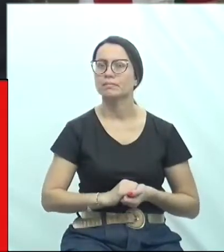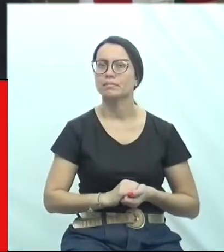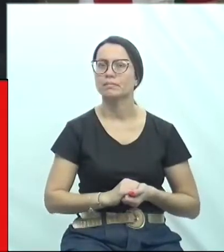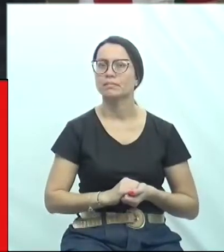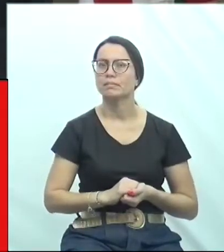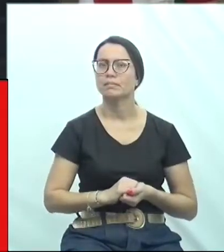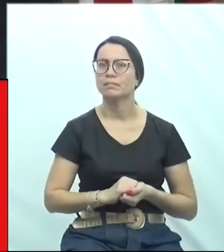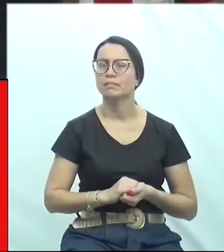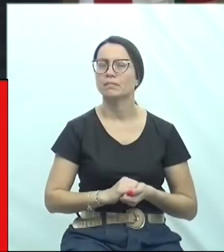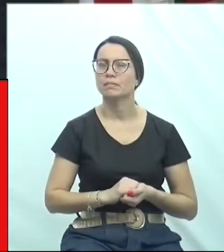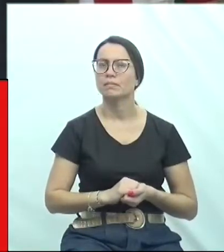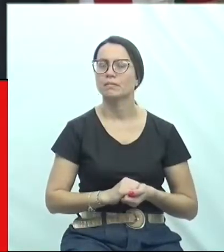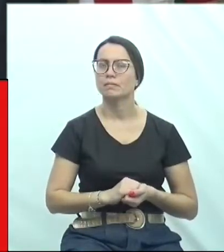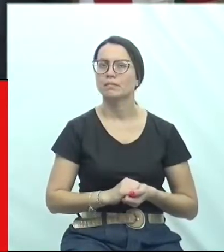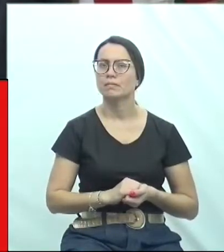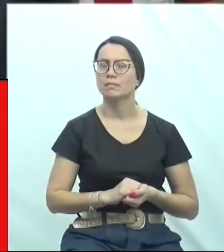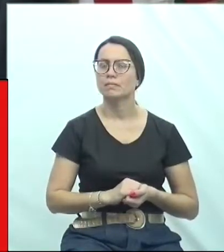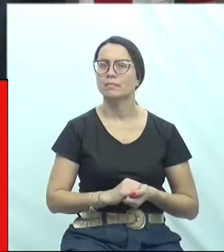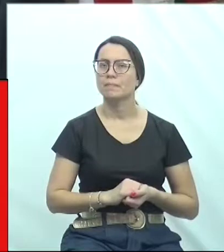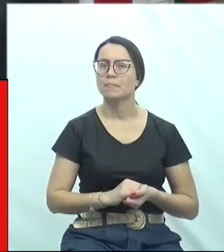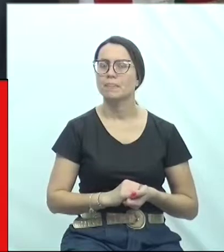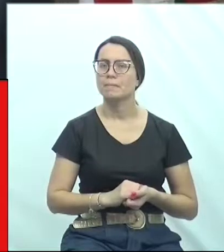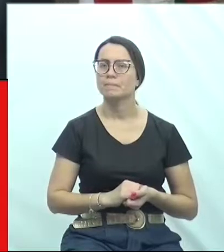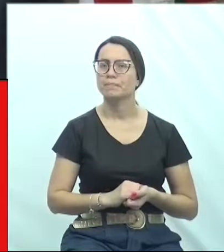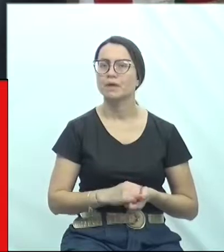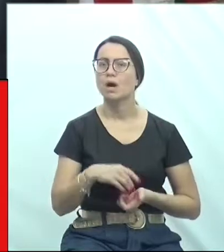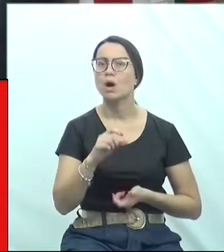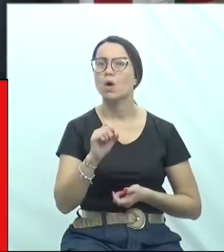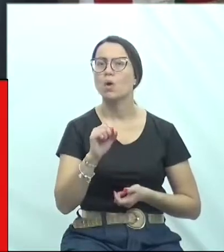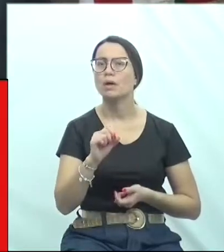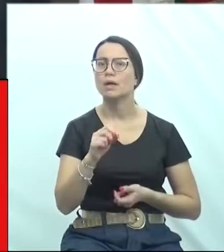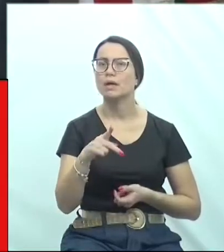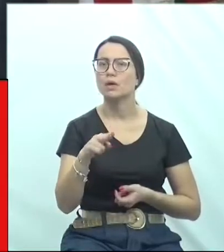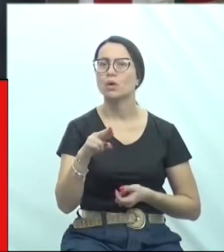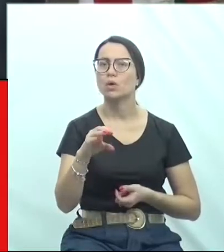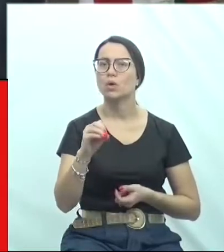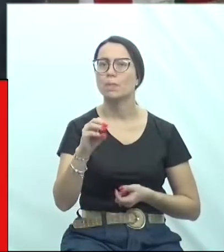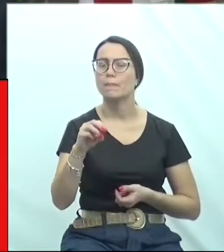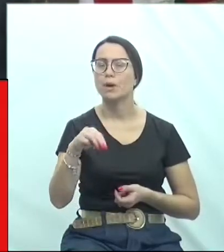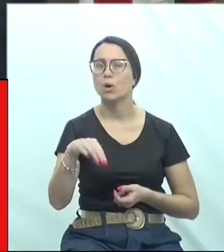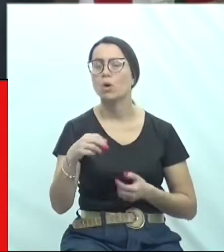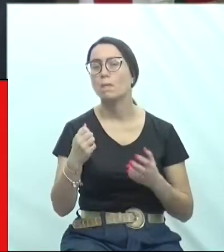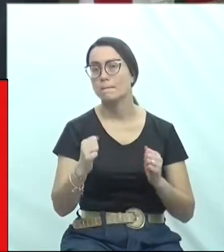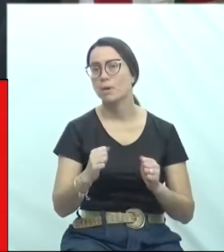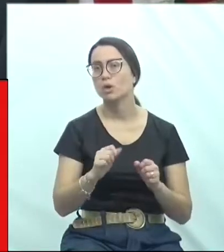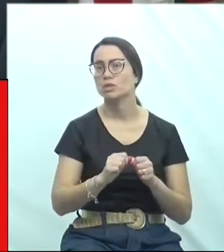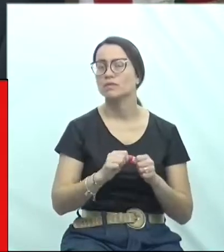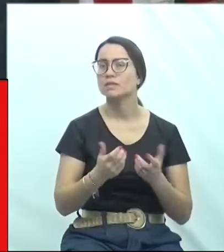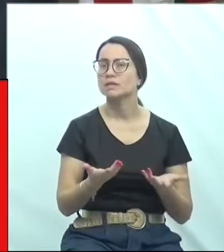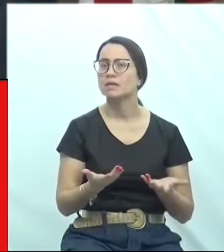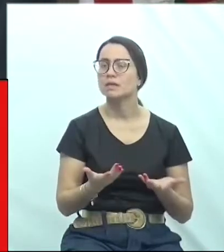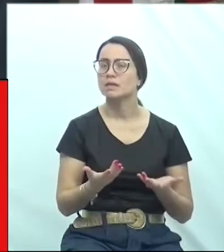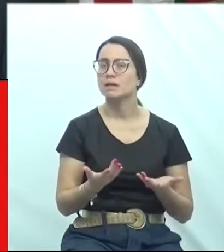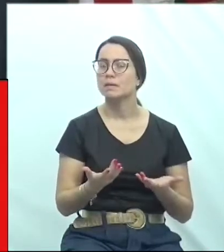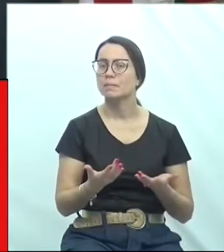ô Gustavo. O que o PROCON pode fazer para que a Casan cumpra a Lei